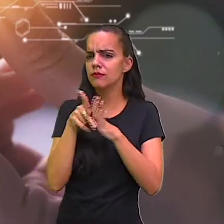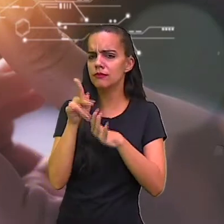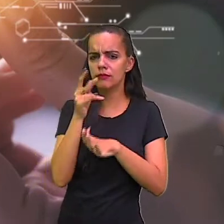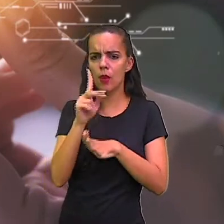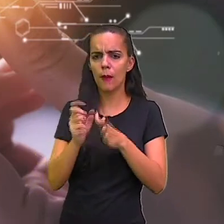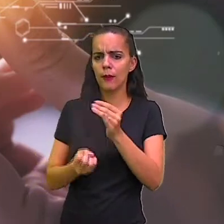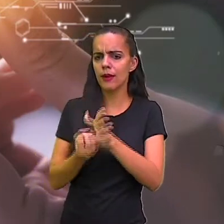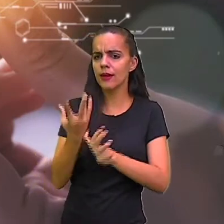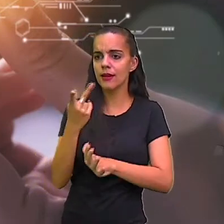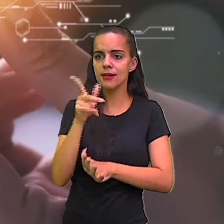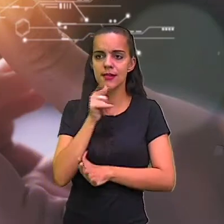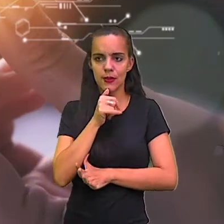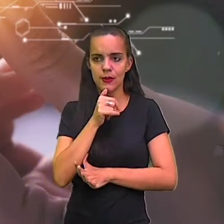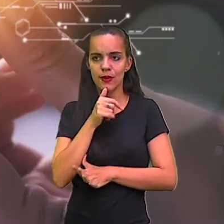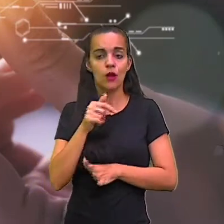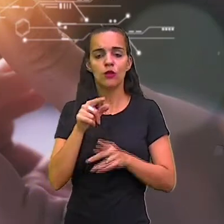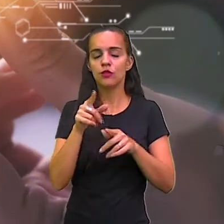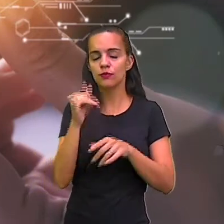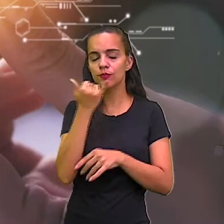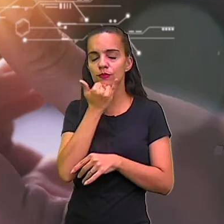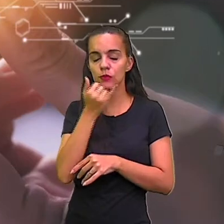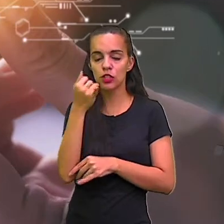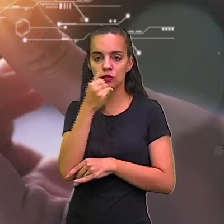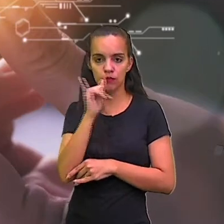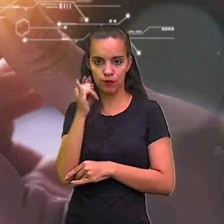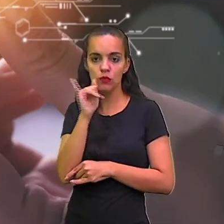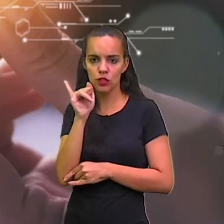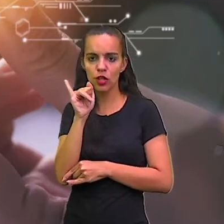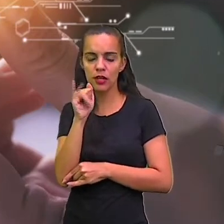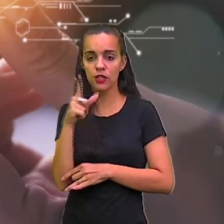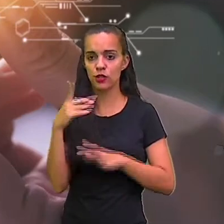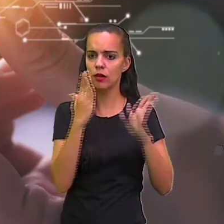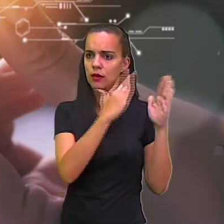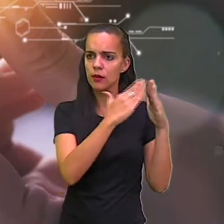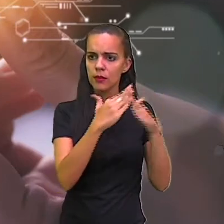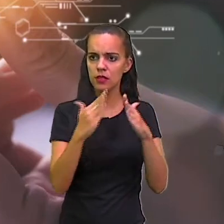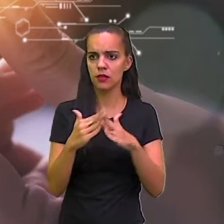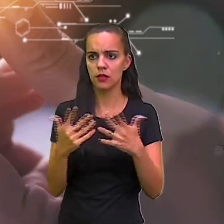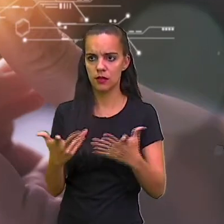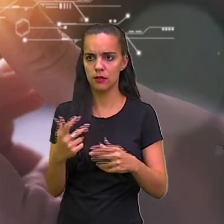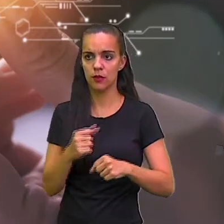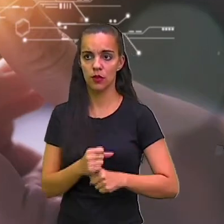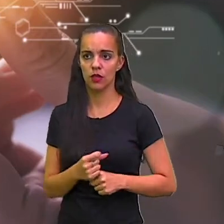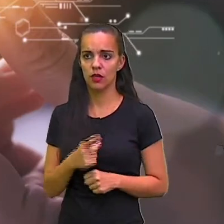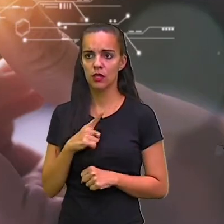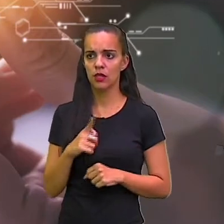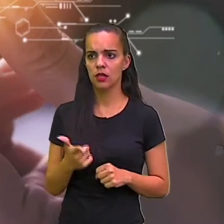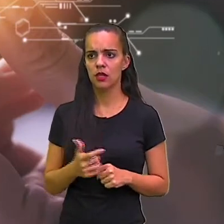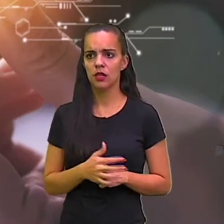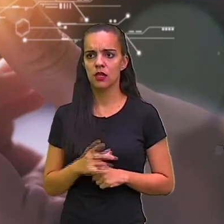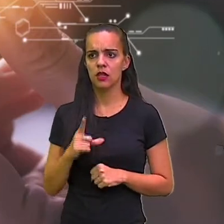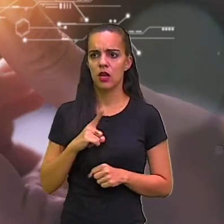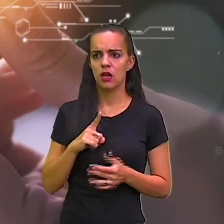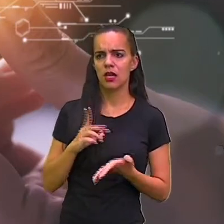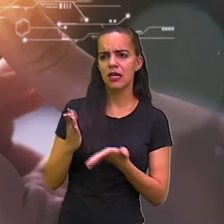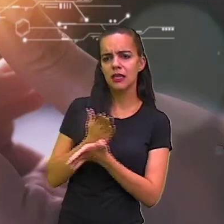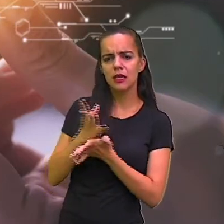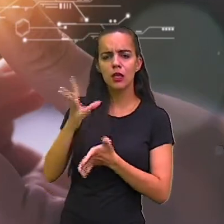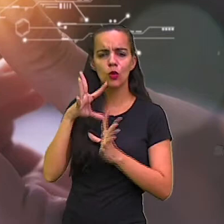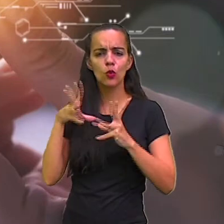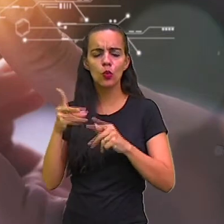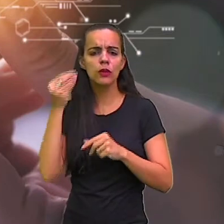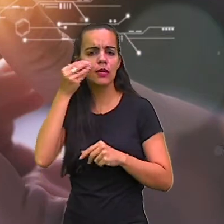pontos de condução que foi um filósofo grego Tales de Mileto quem descobriu por meio de um experimento de